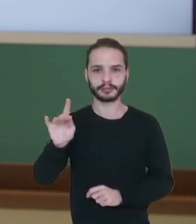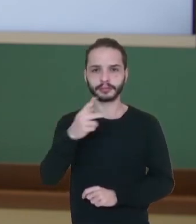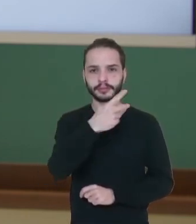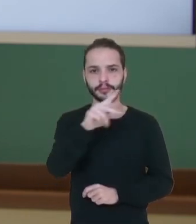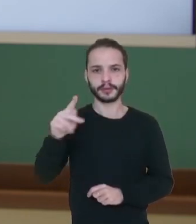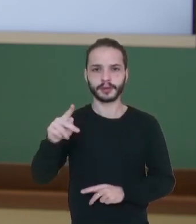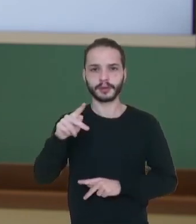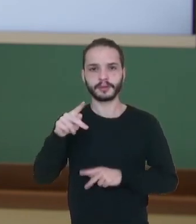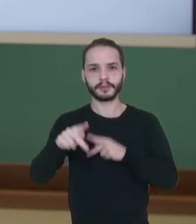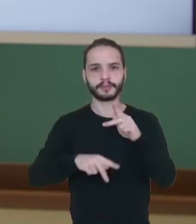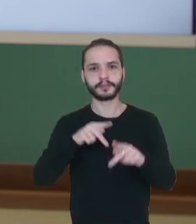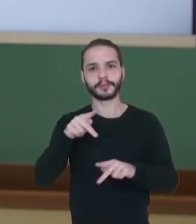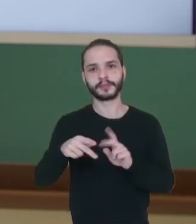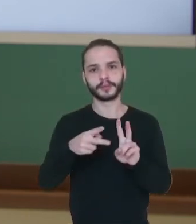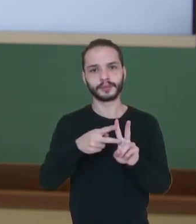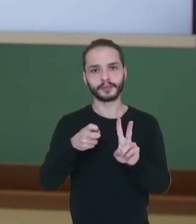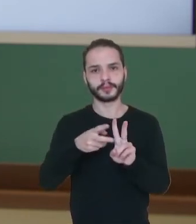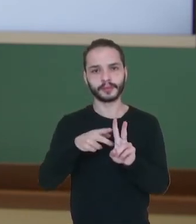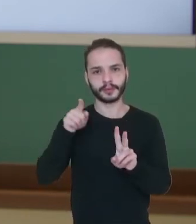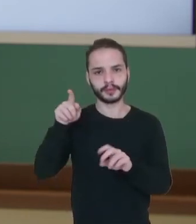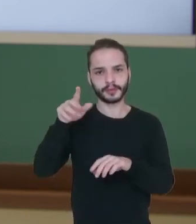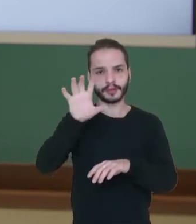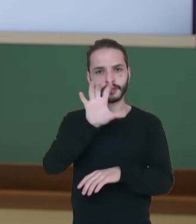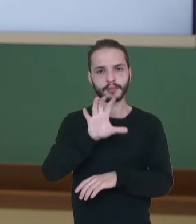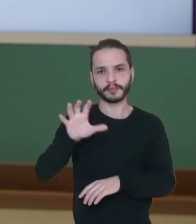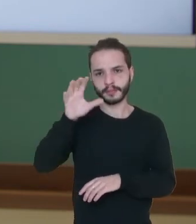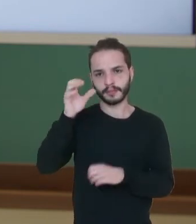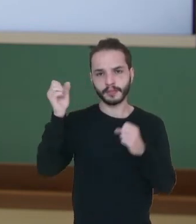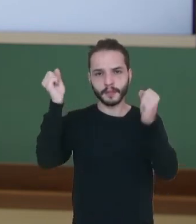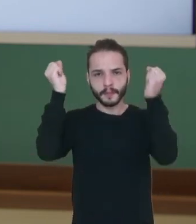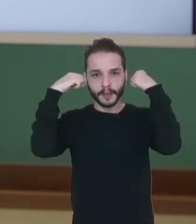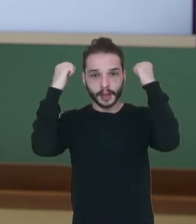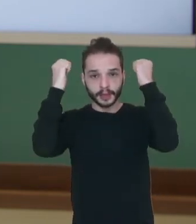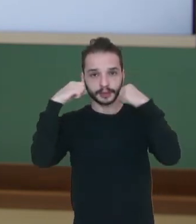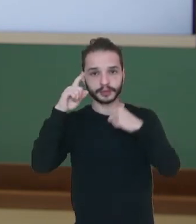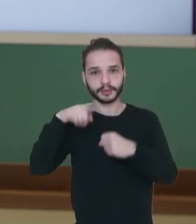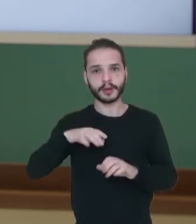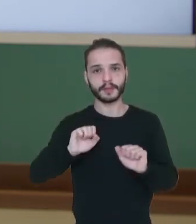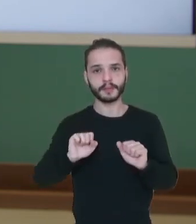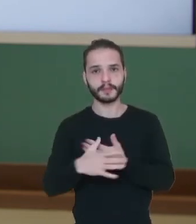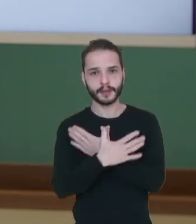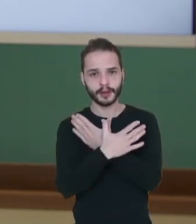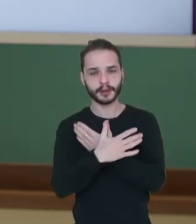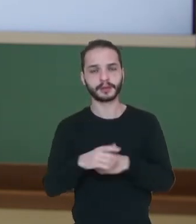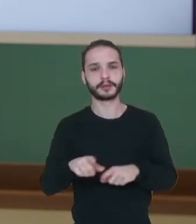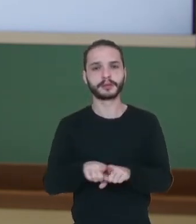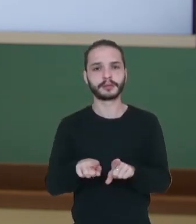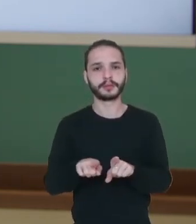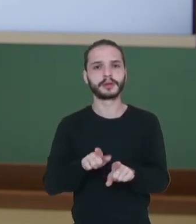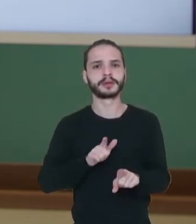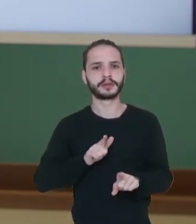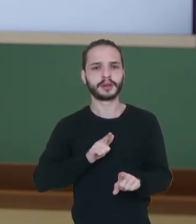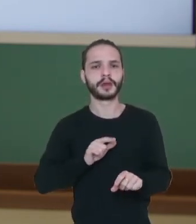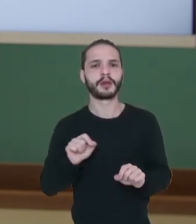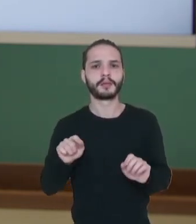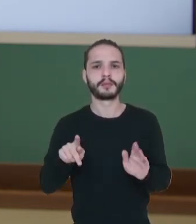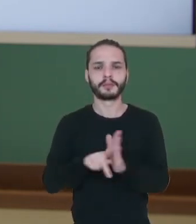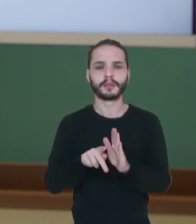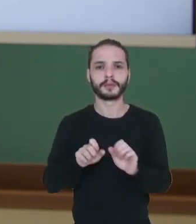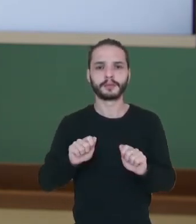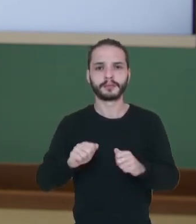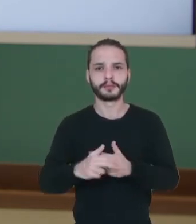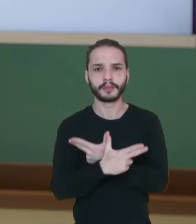povos indígenas da região do México, aí os Maia. Mas também tem pirâmide Azteca, a cidade